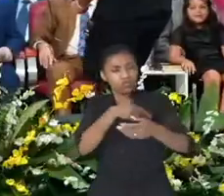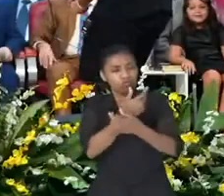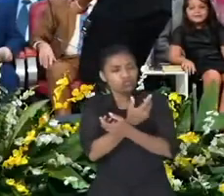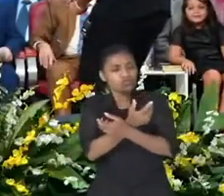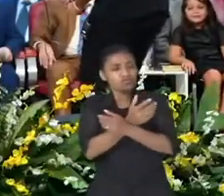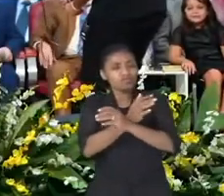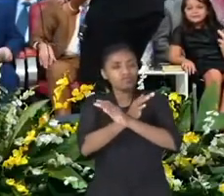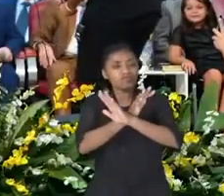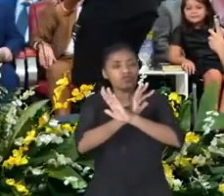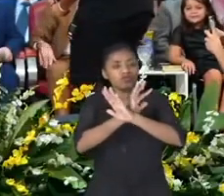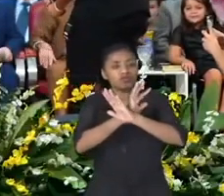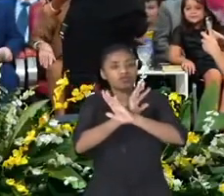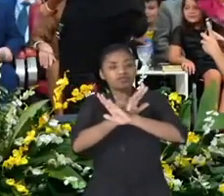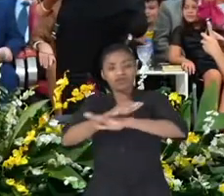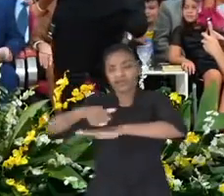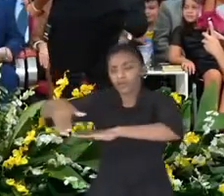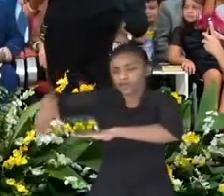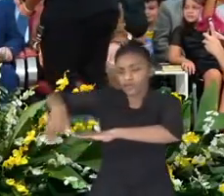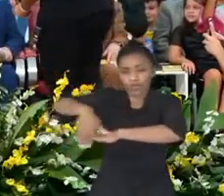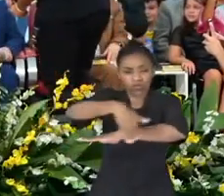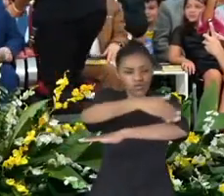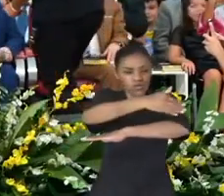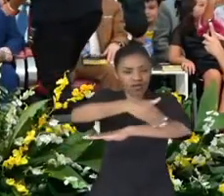passam ruas e